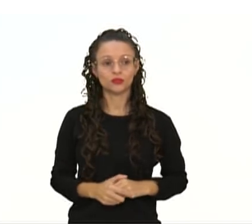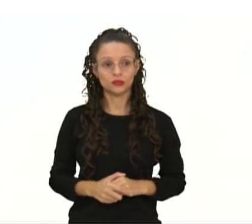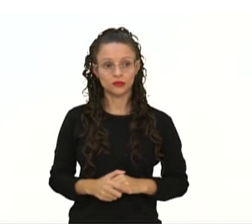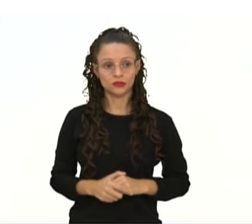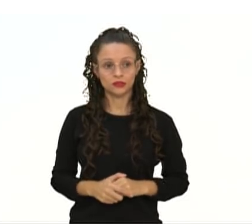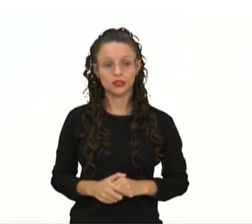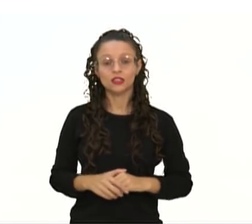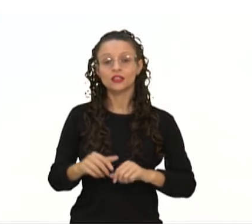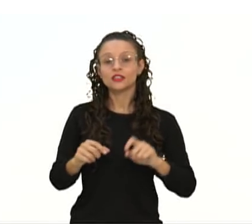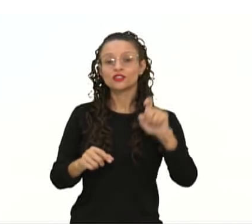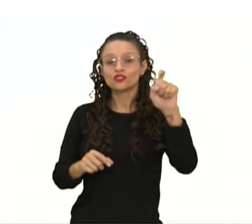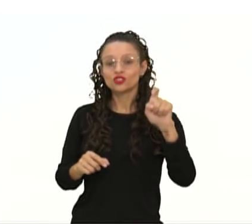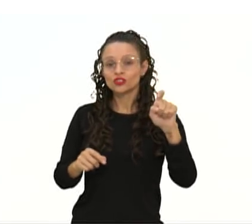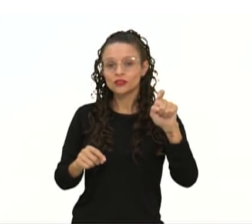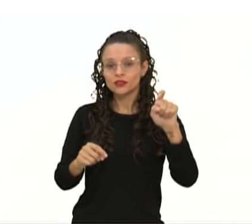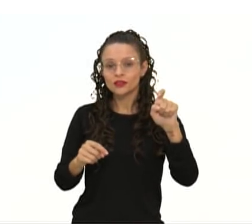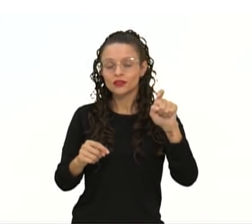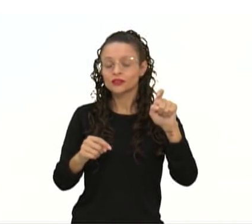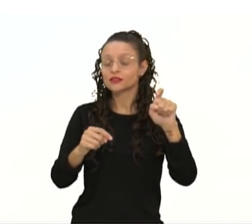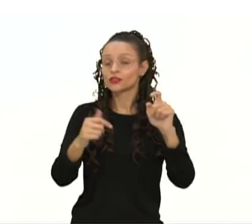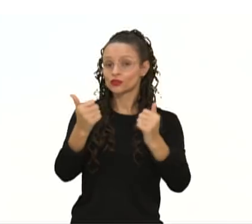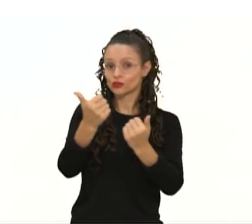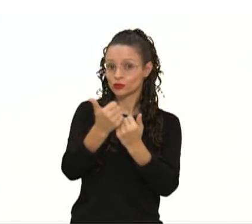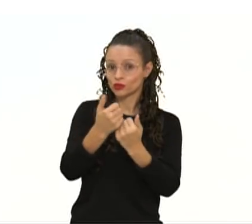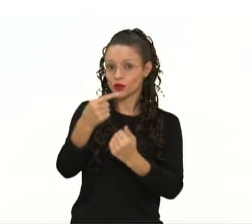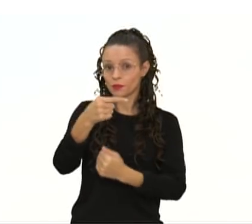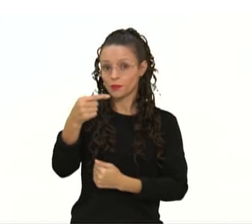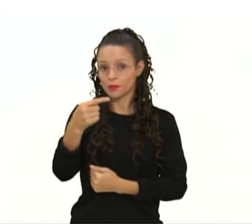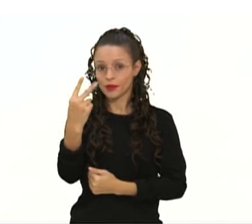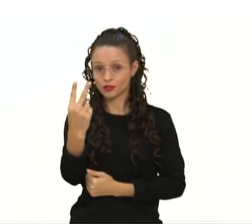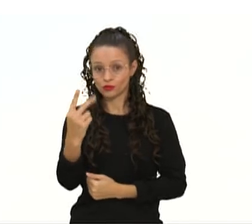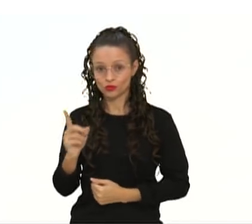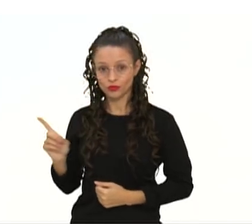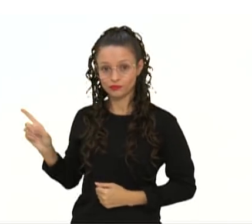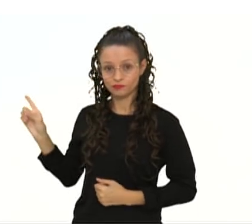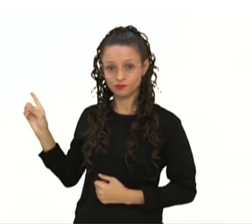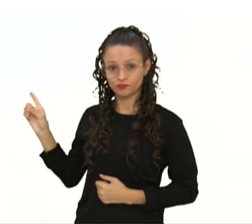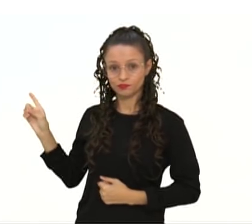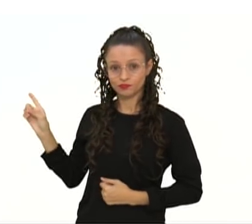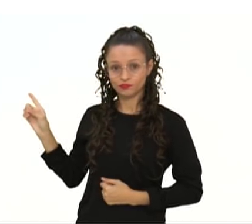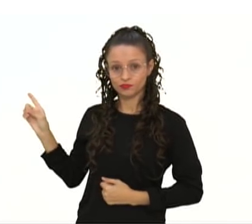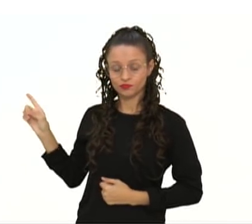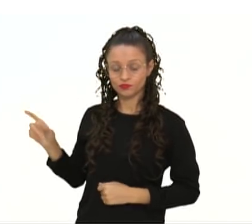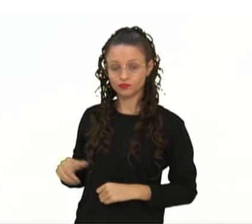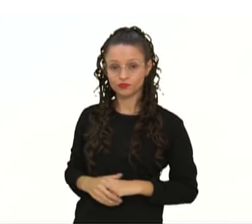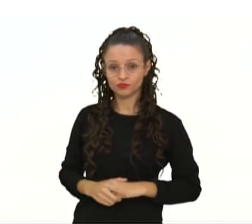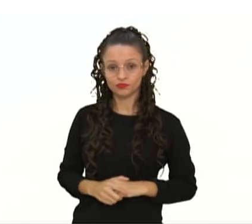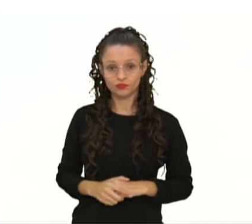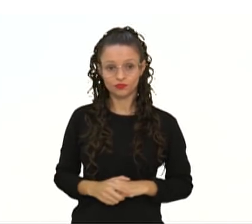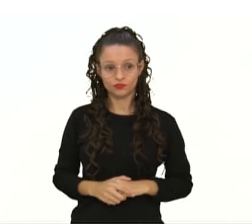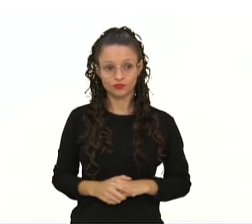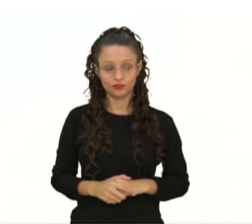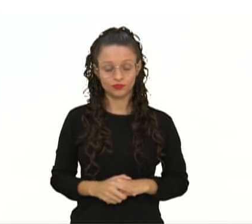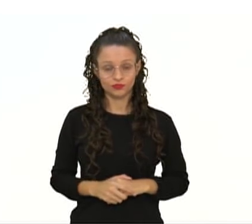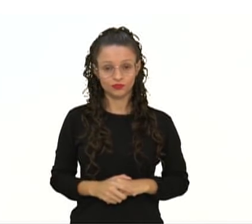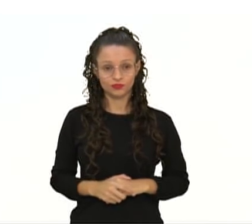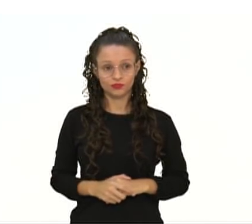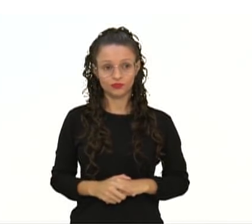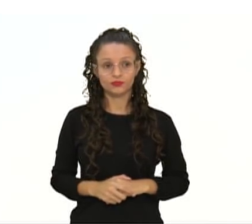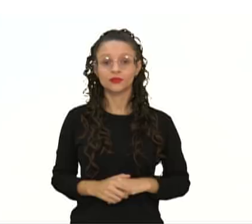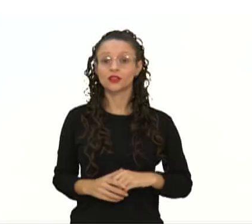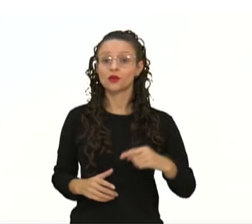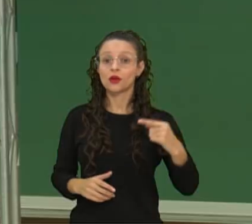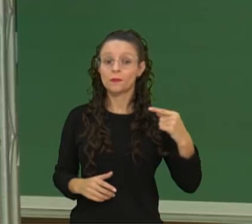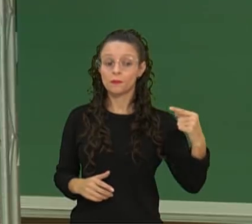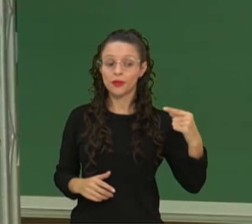por menos 2. 2 vezes menos 2 dá menos 4, com esse menos 1 aqui. Menos 4 menos 1, menos 5. Então,